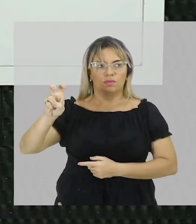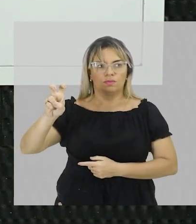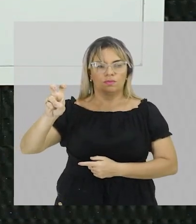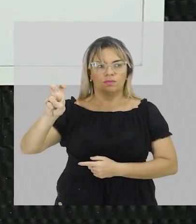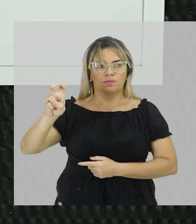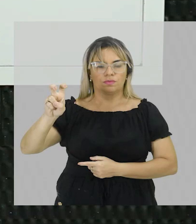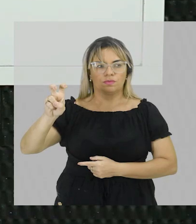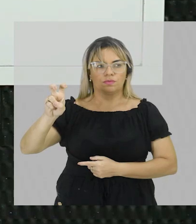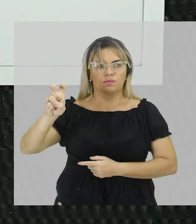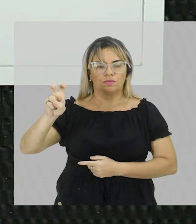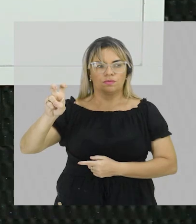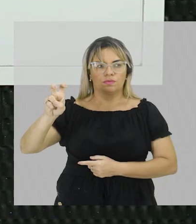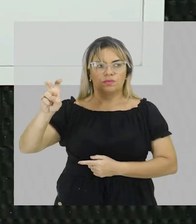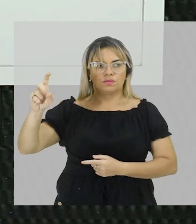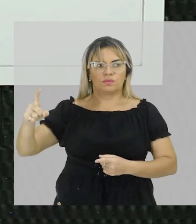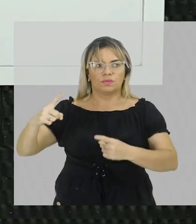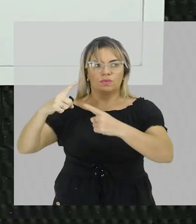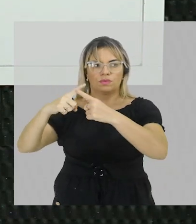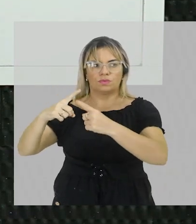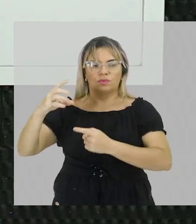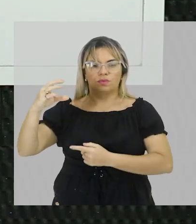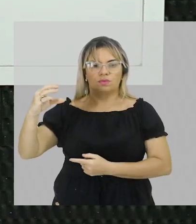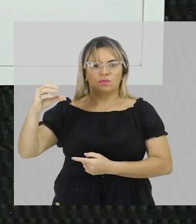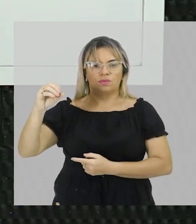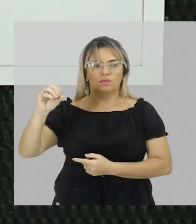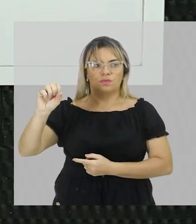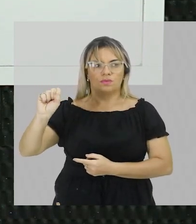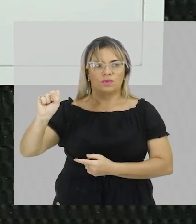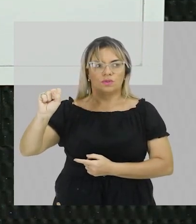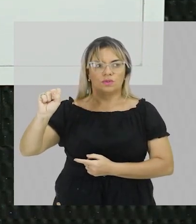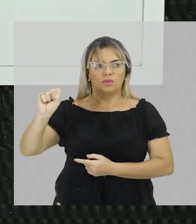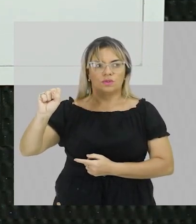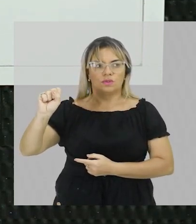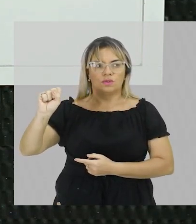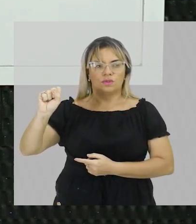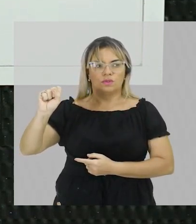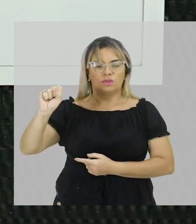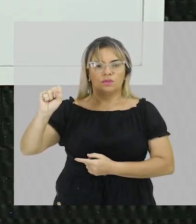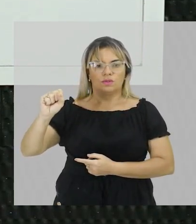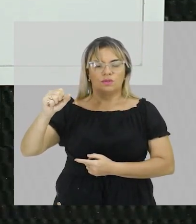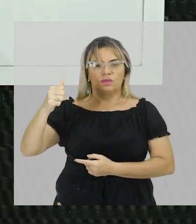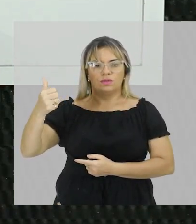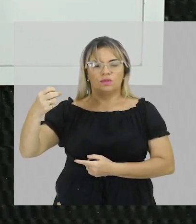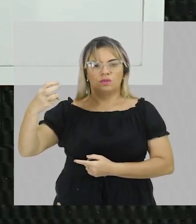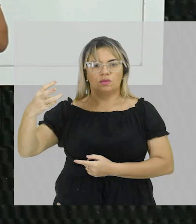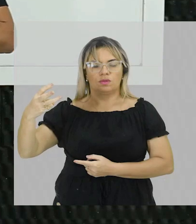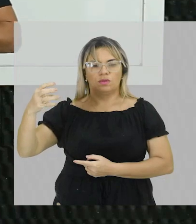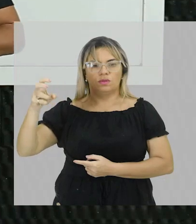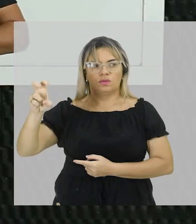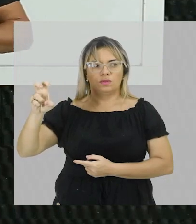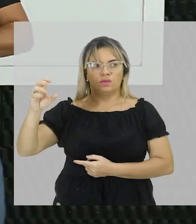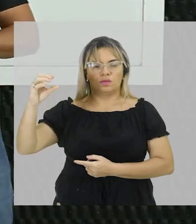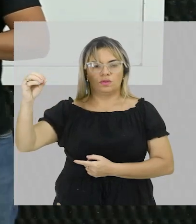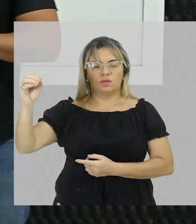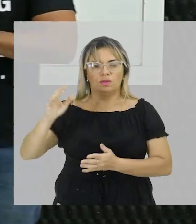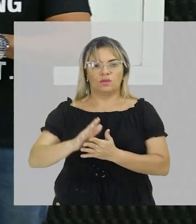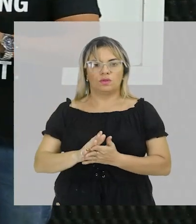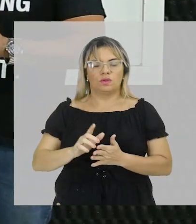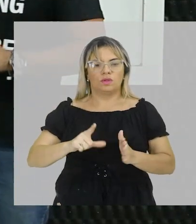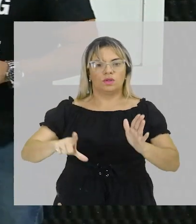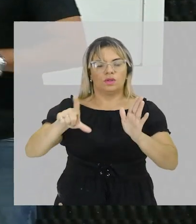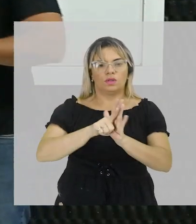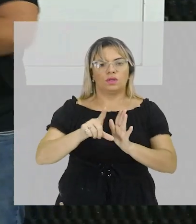pelo cosseno de 135 graus. Lei do seno. Dê uma olhada no que diz a